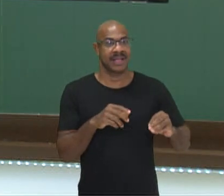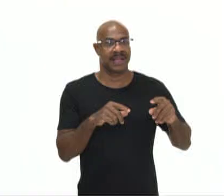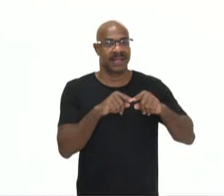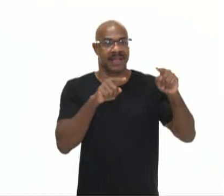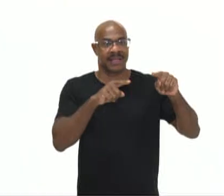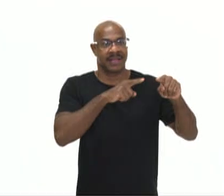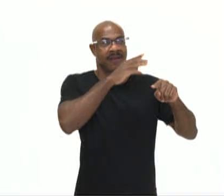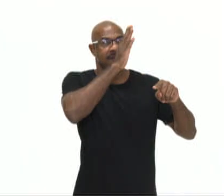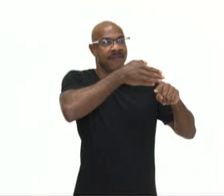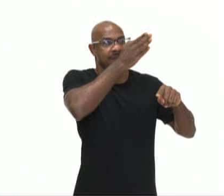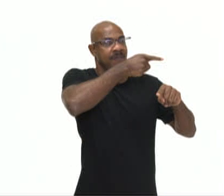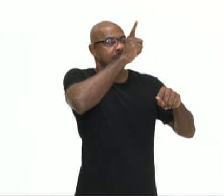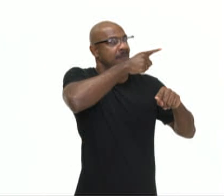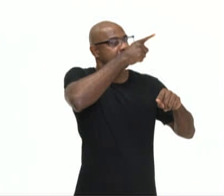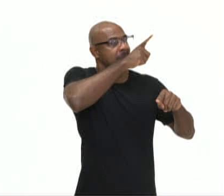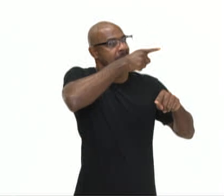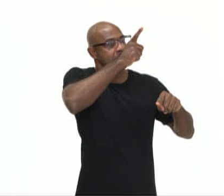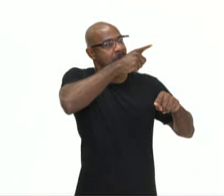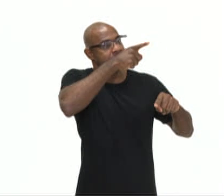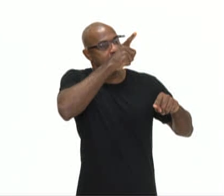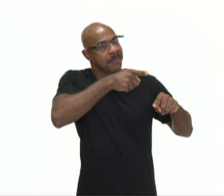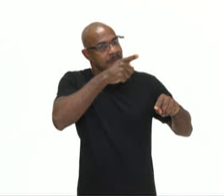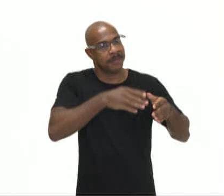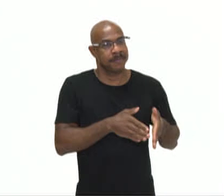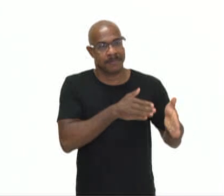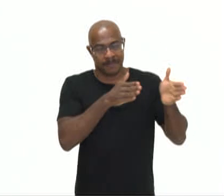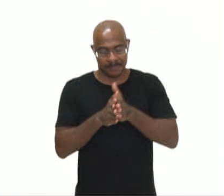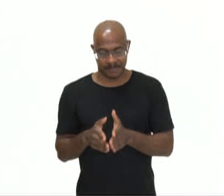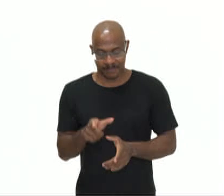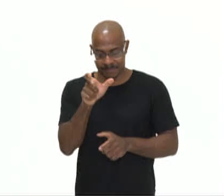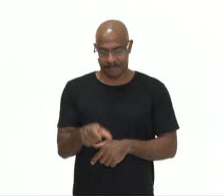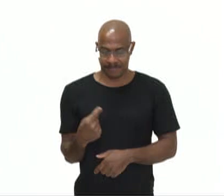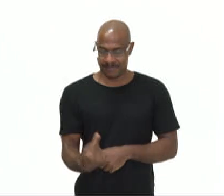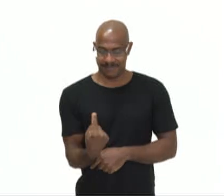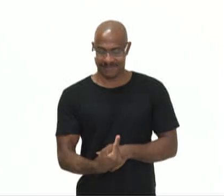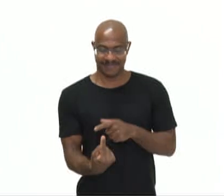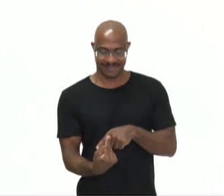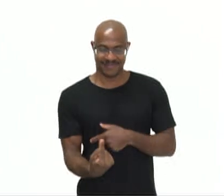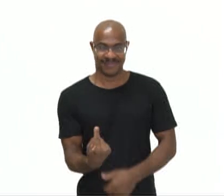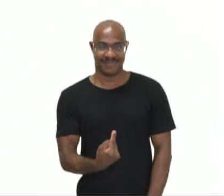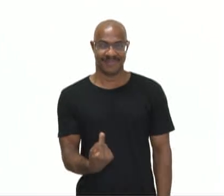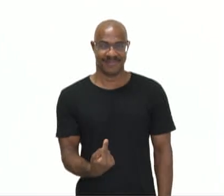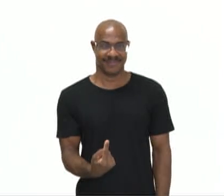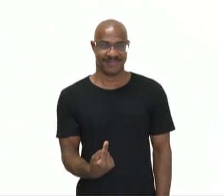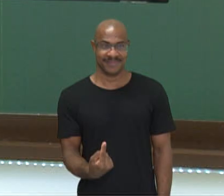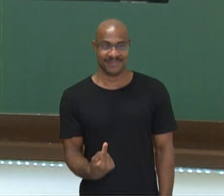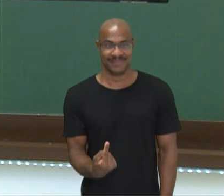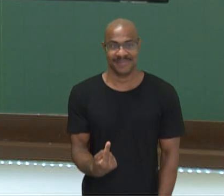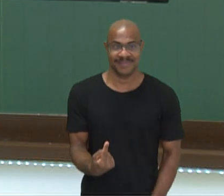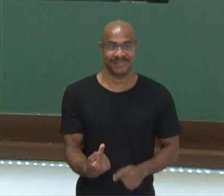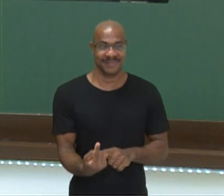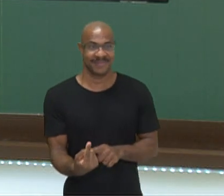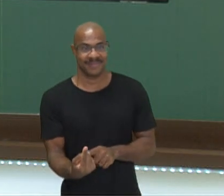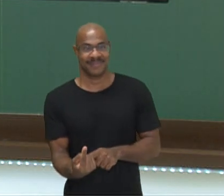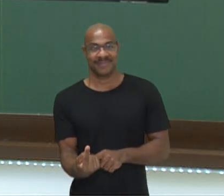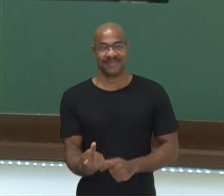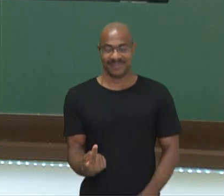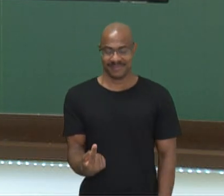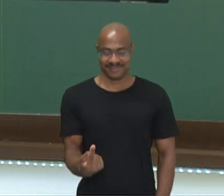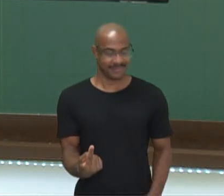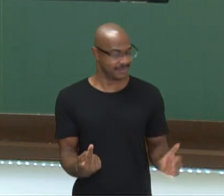ver. E o personagem que no início estava só, mas no fim levou todos os apoiadores do debatedor